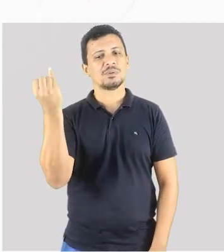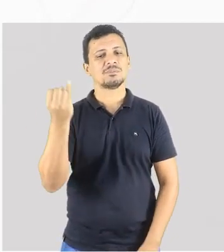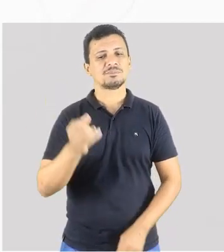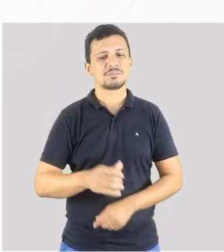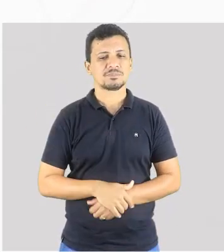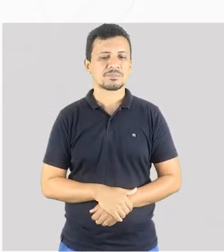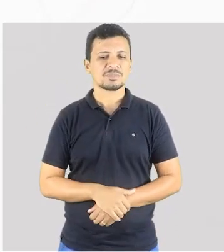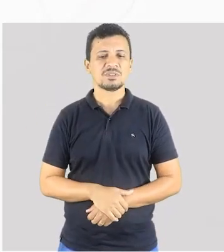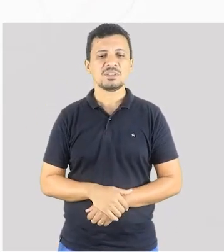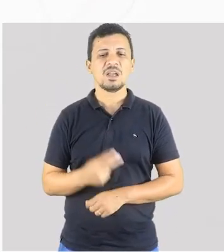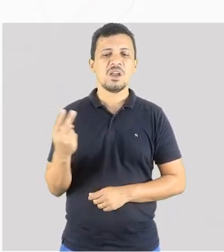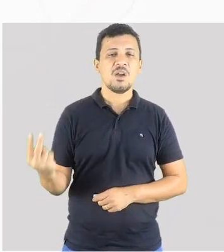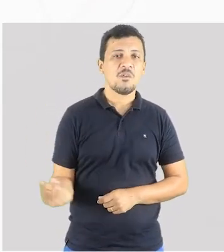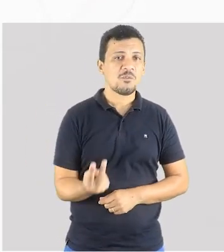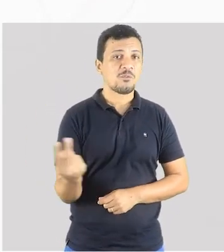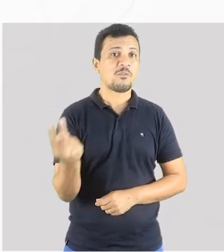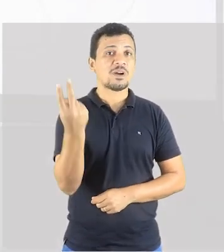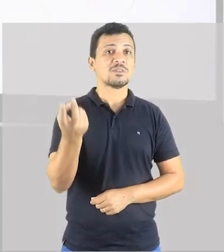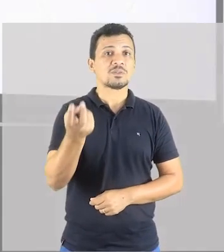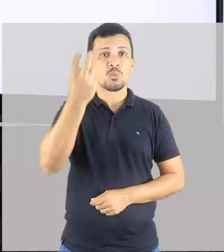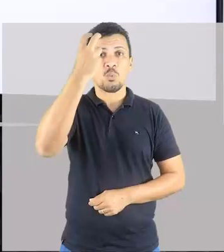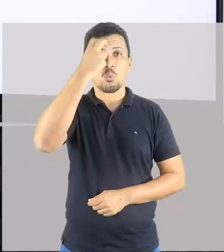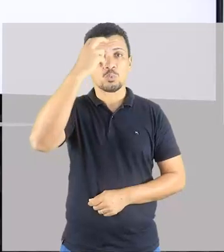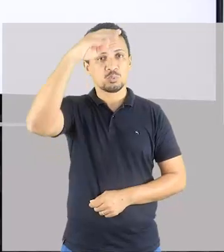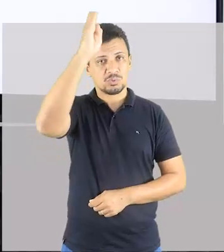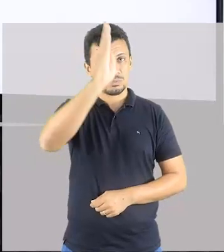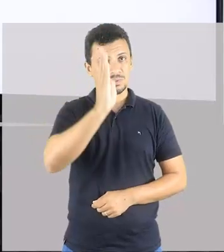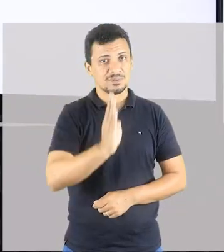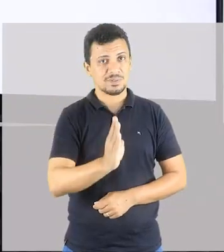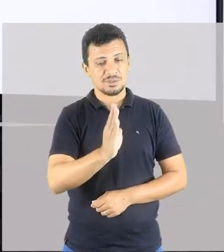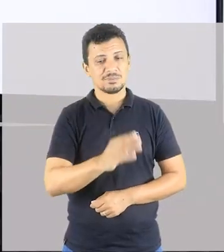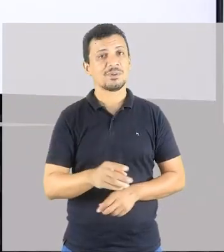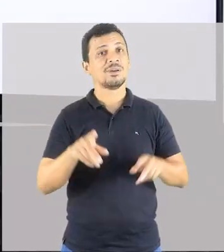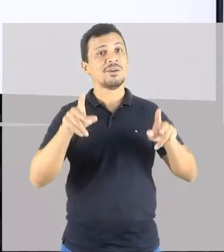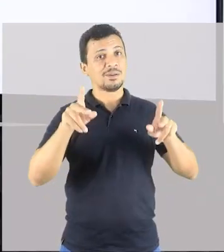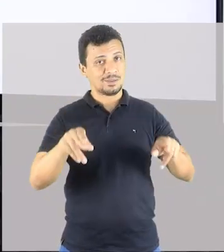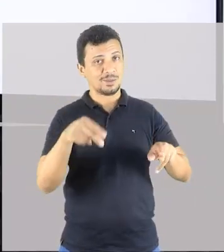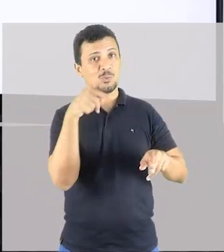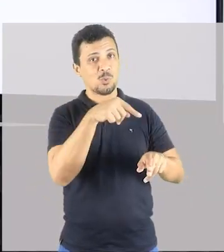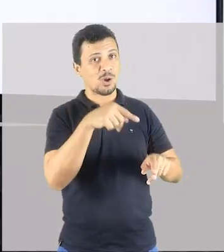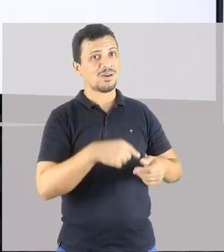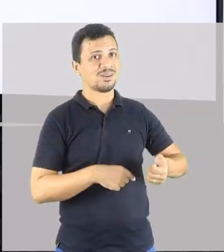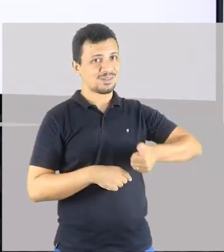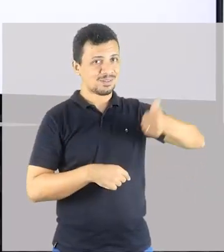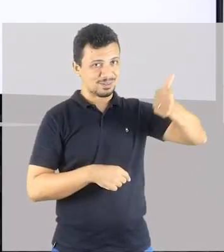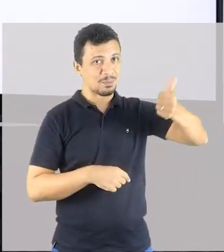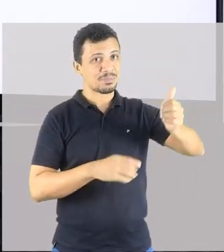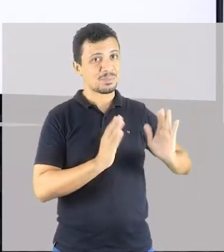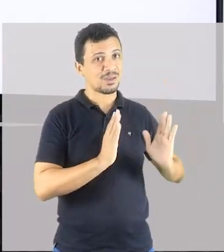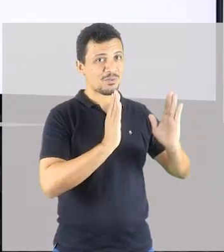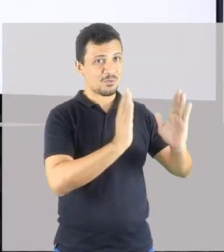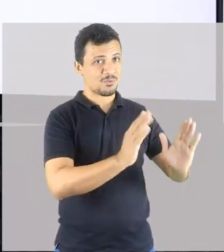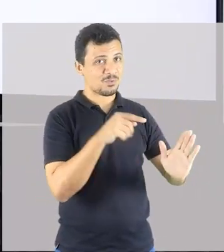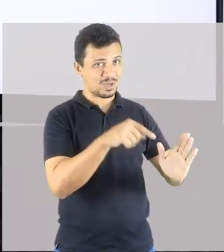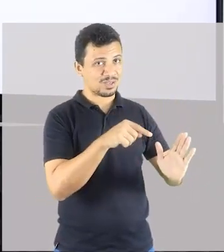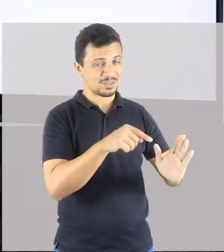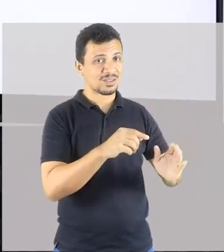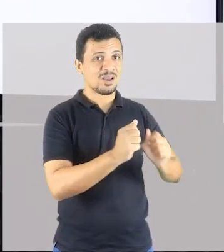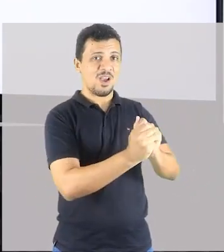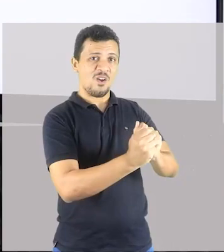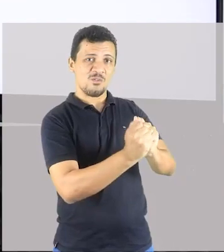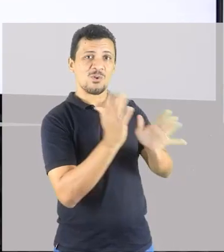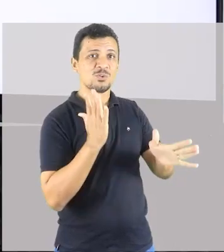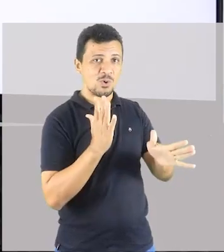isso. Valorização da cultura brasileira, tá? Do mesmo jeito que nós tivemos ali na primeira fase a questão do folclore,